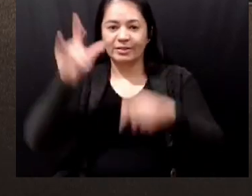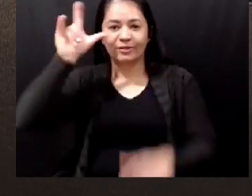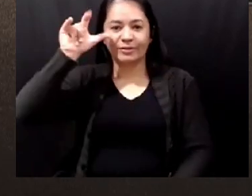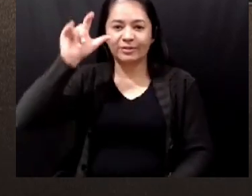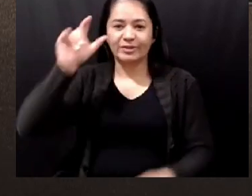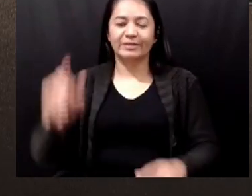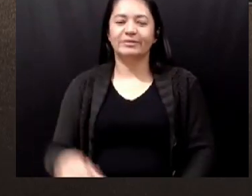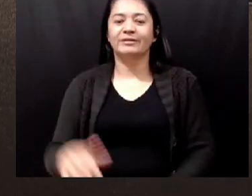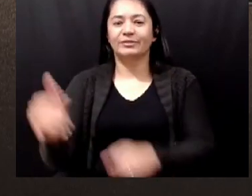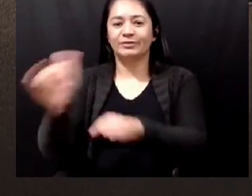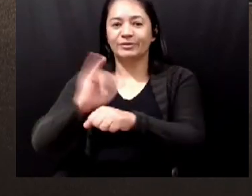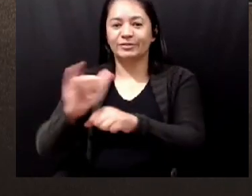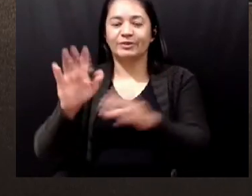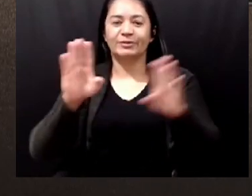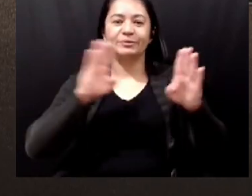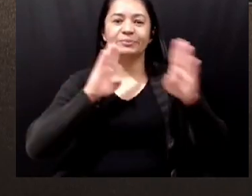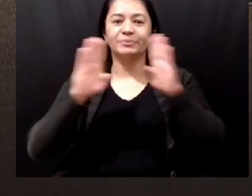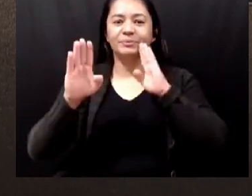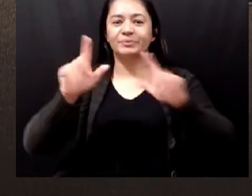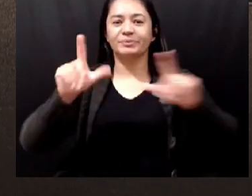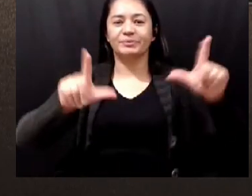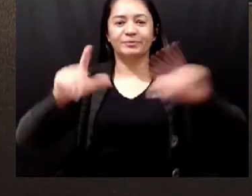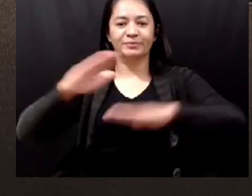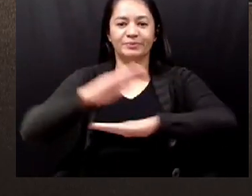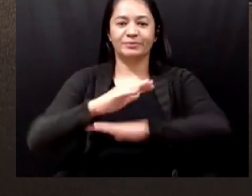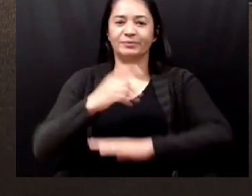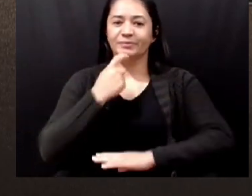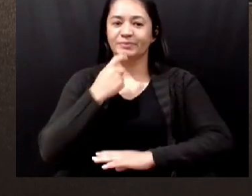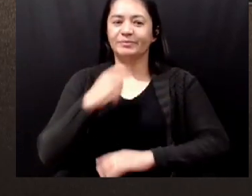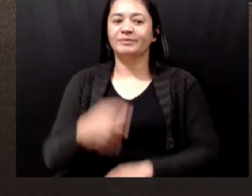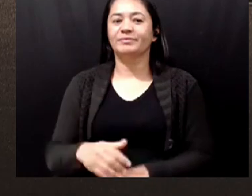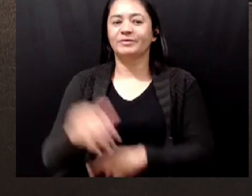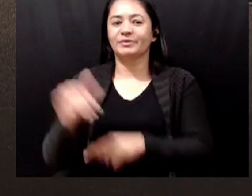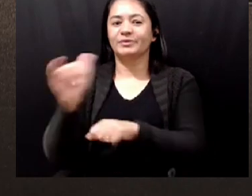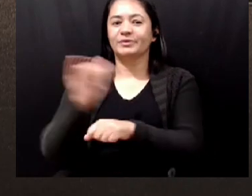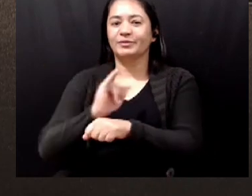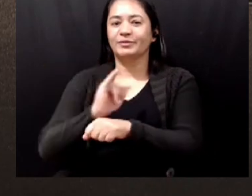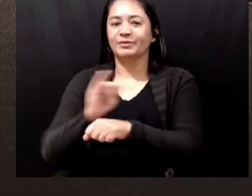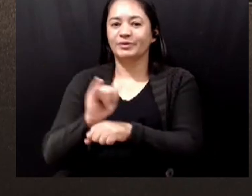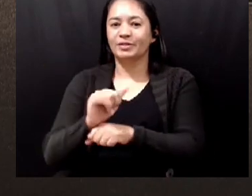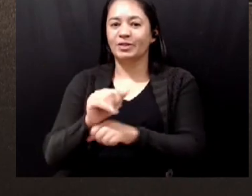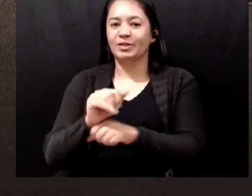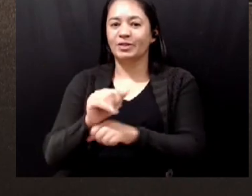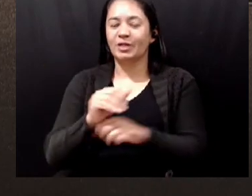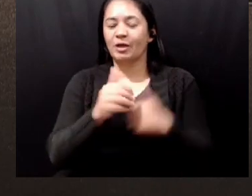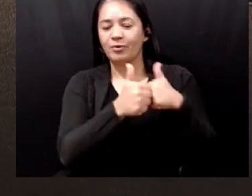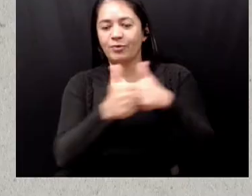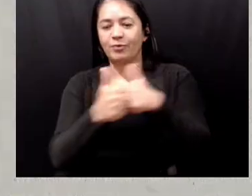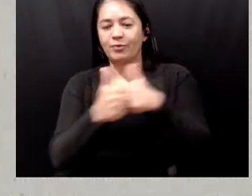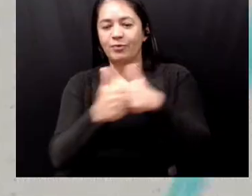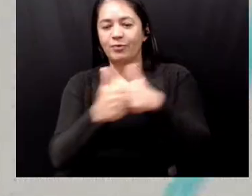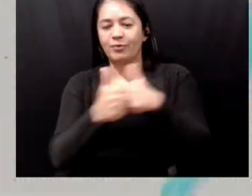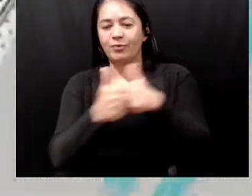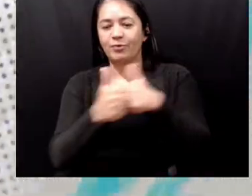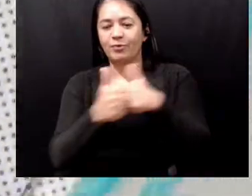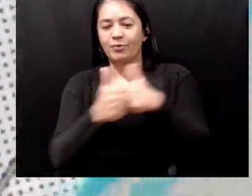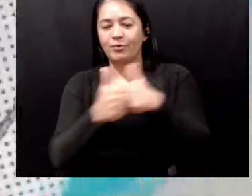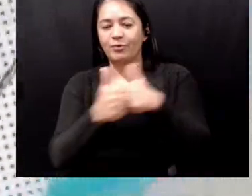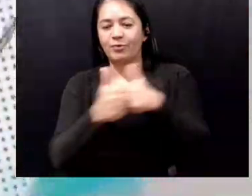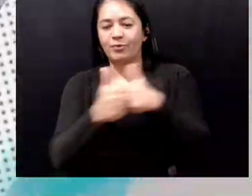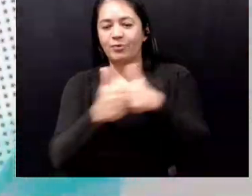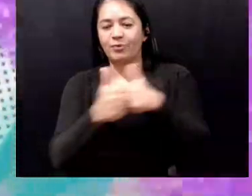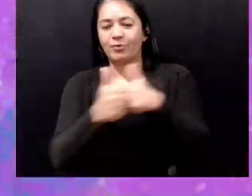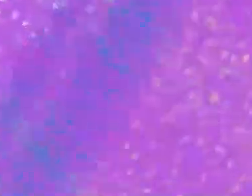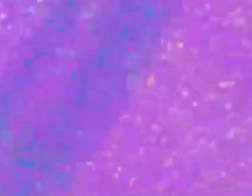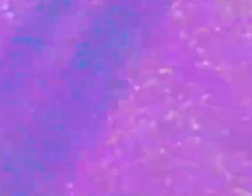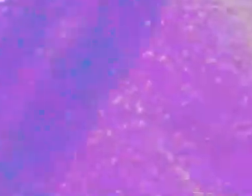Campinas, e no YouTube, para acompanhar toda a programação da TV, viu? Um abraço, até o próximo Na Ponta do Lápis.